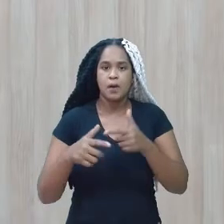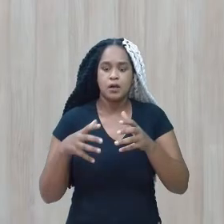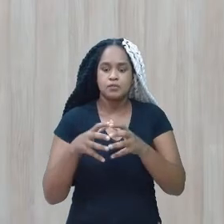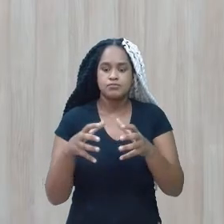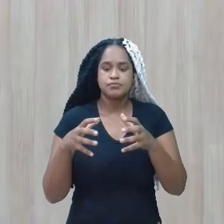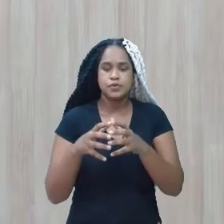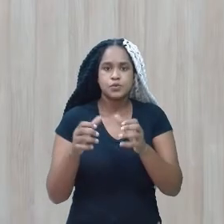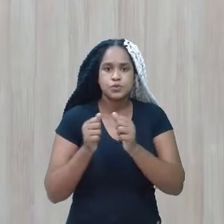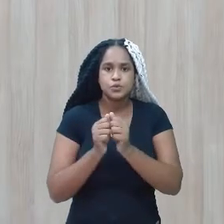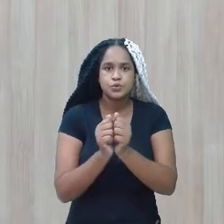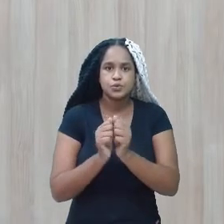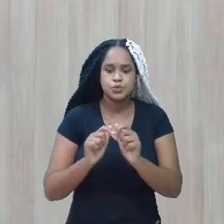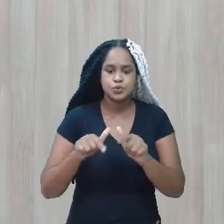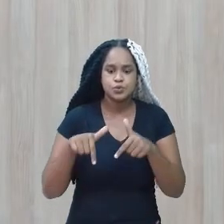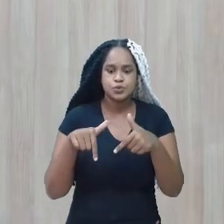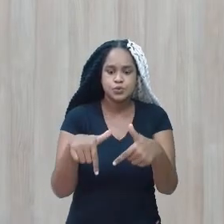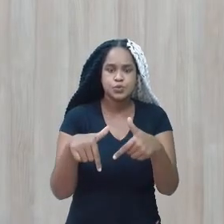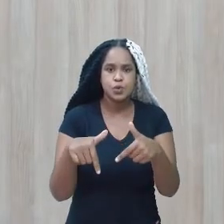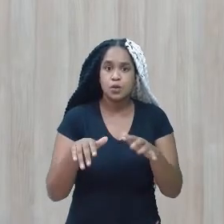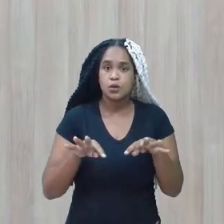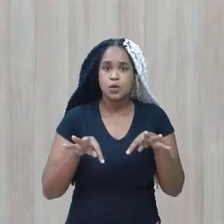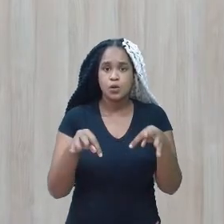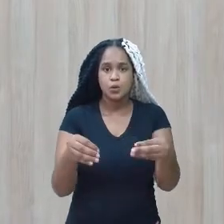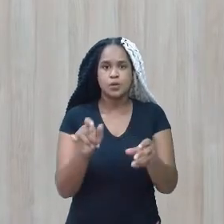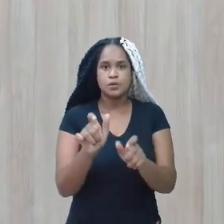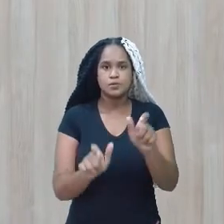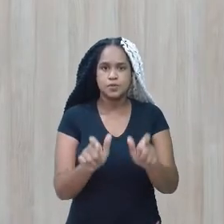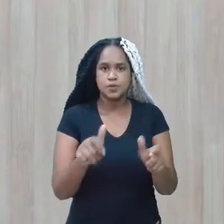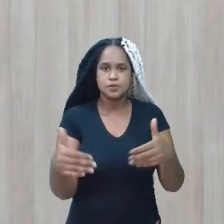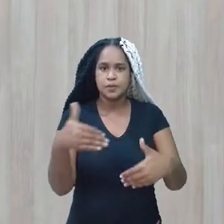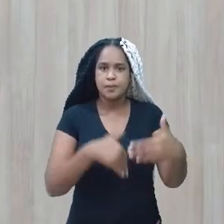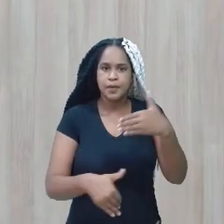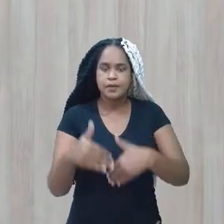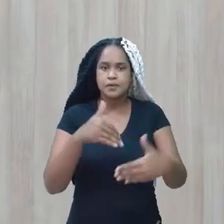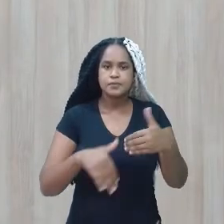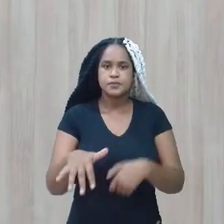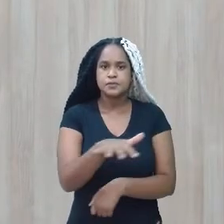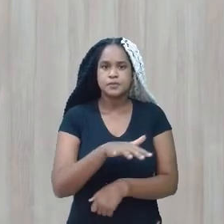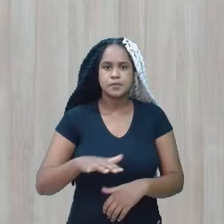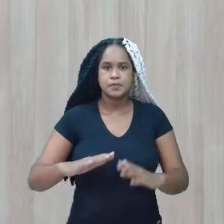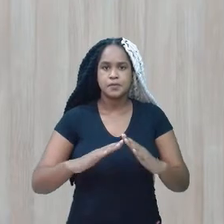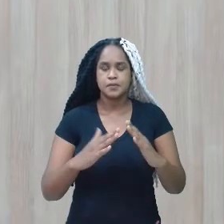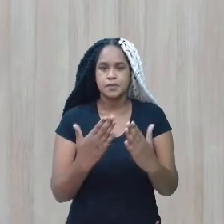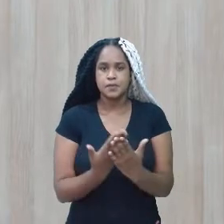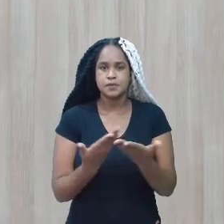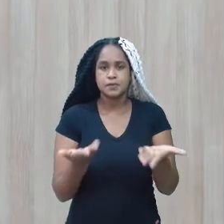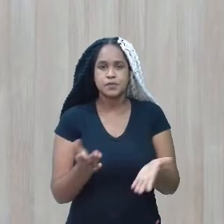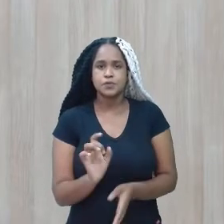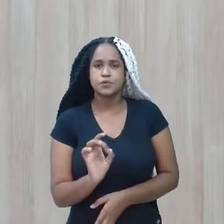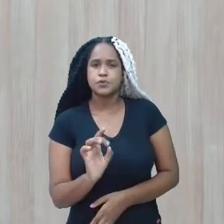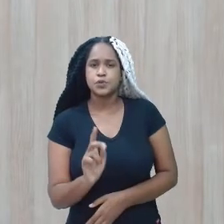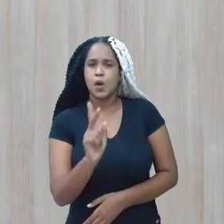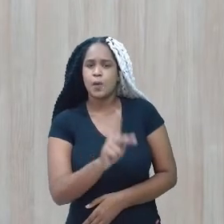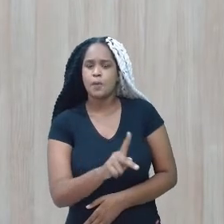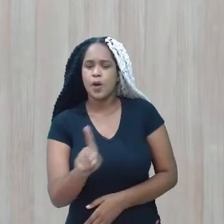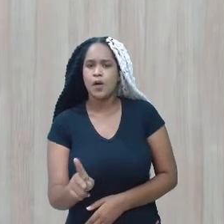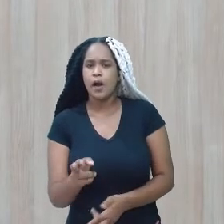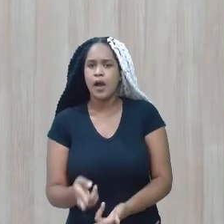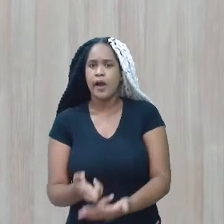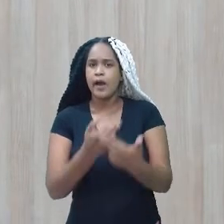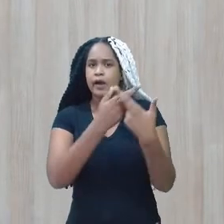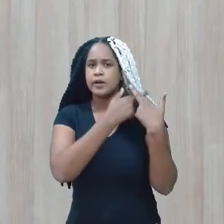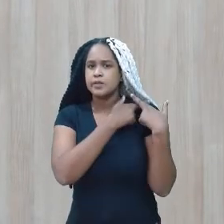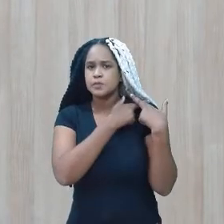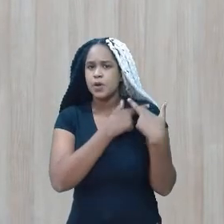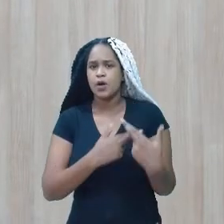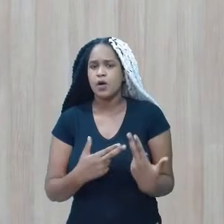com todos que participam desse espaço da escola. Então, não é só aquela professora que recebeu